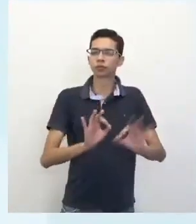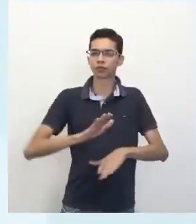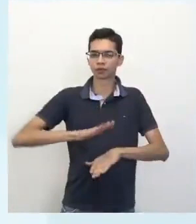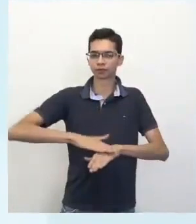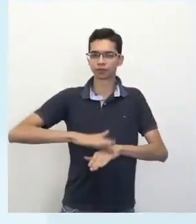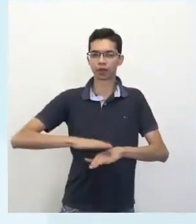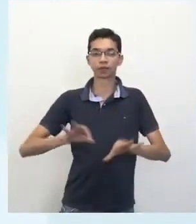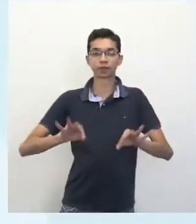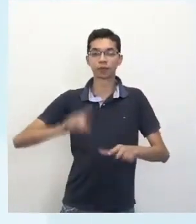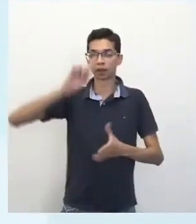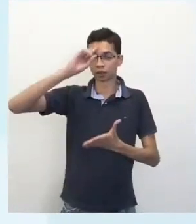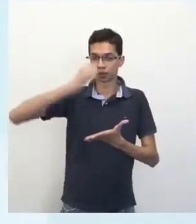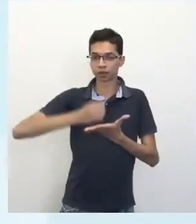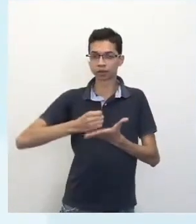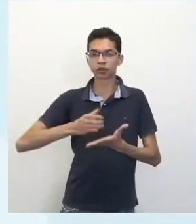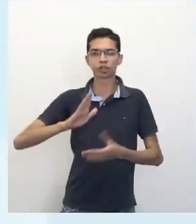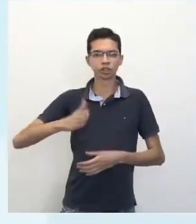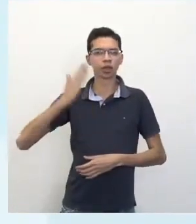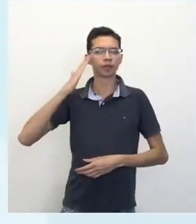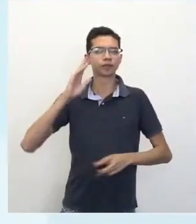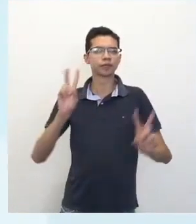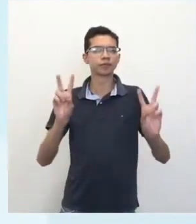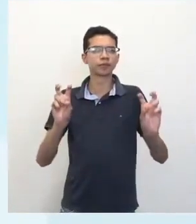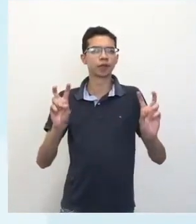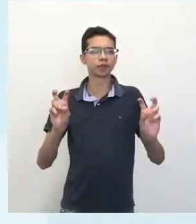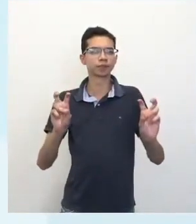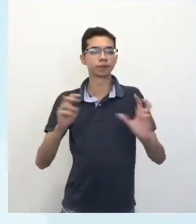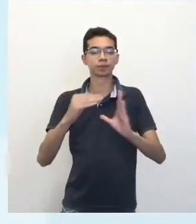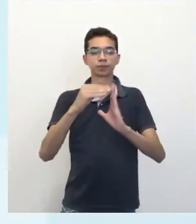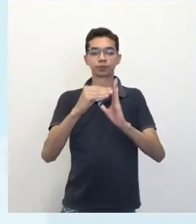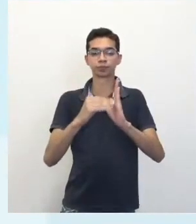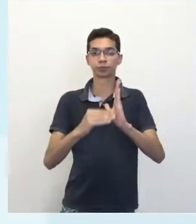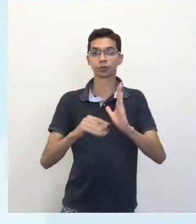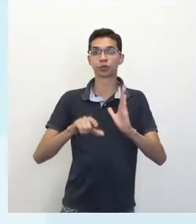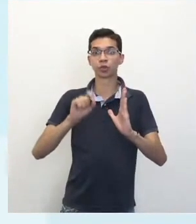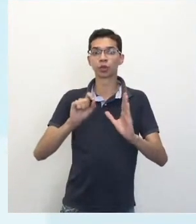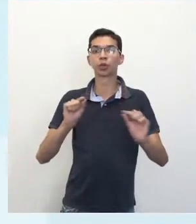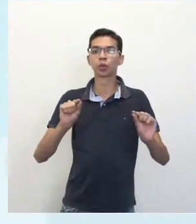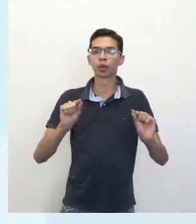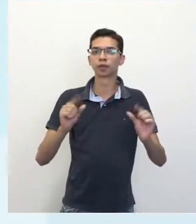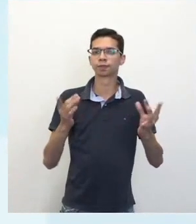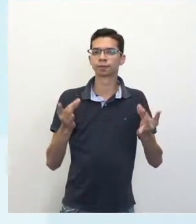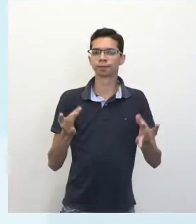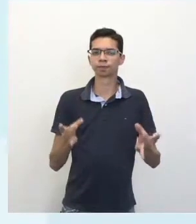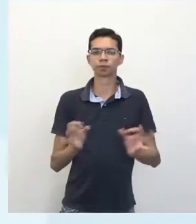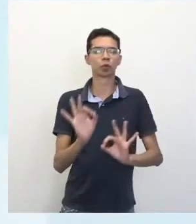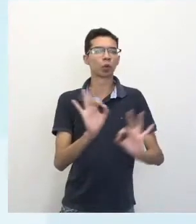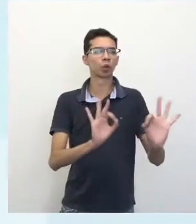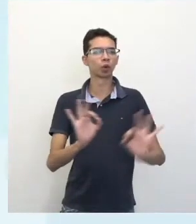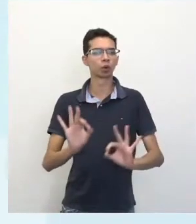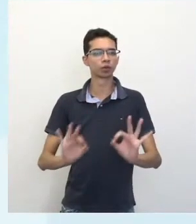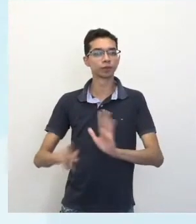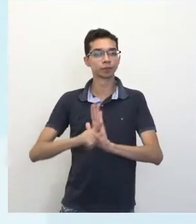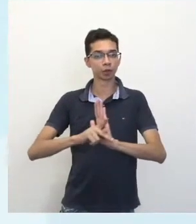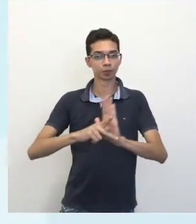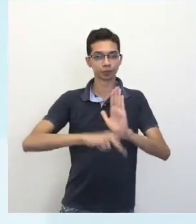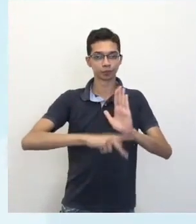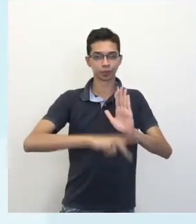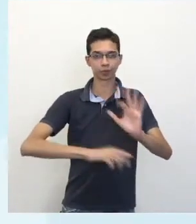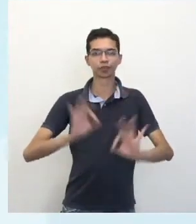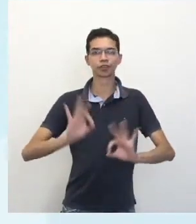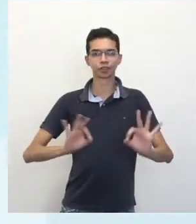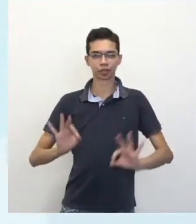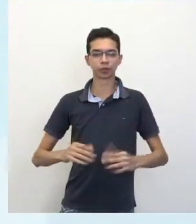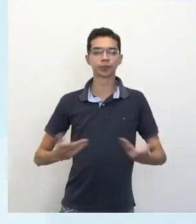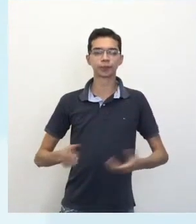a gente define o tema, né? A gente vai proceder à escolha dos elementos organizativos, né? Que vão fazer parte desse projeto. Então, os